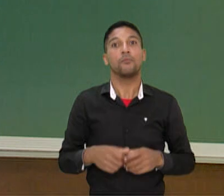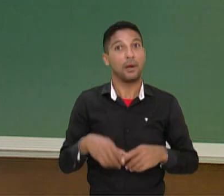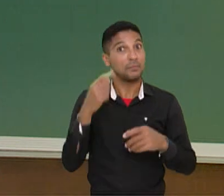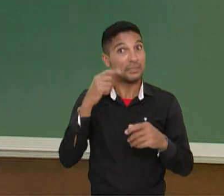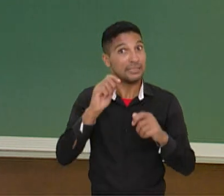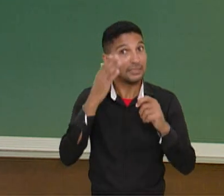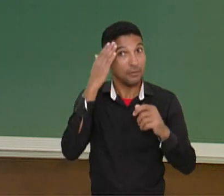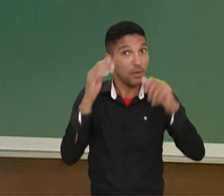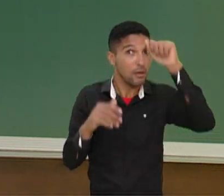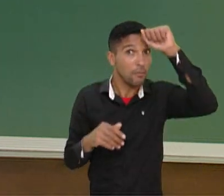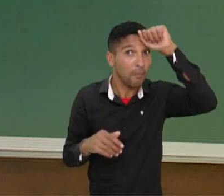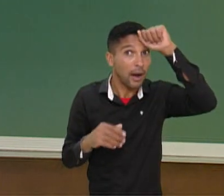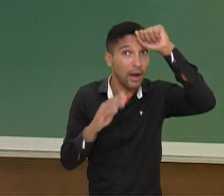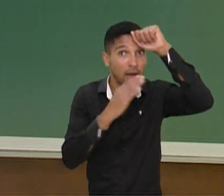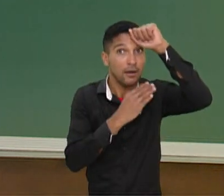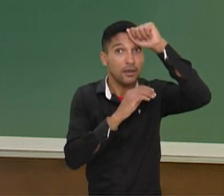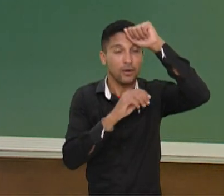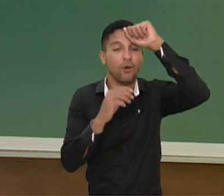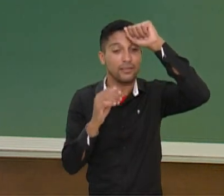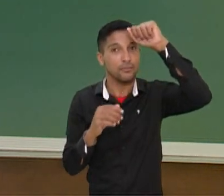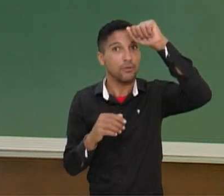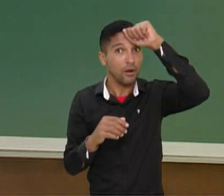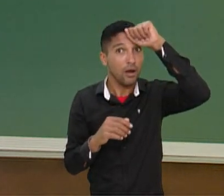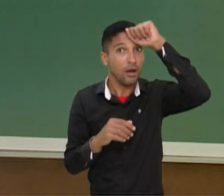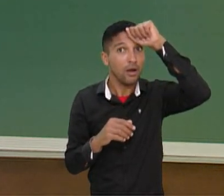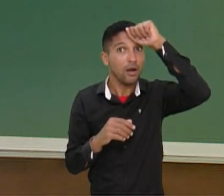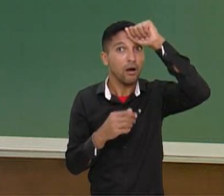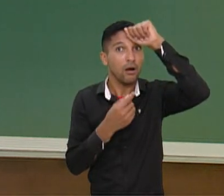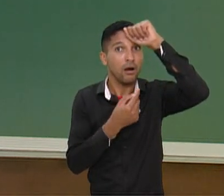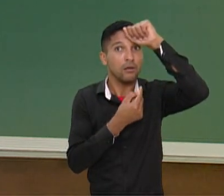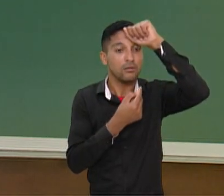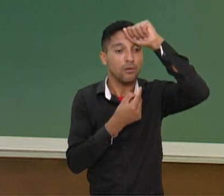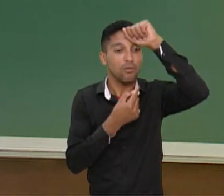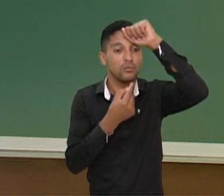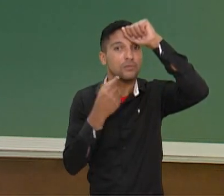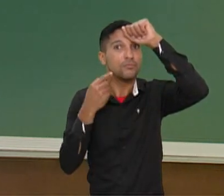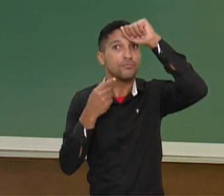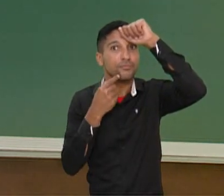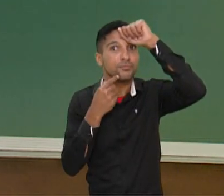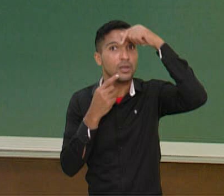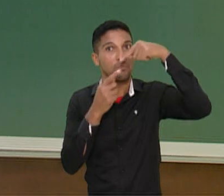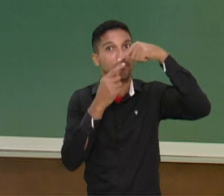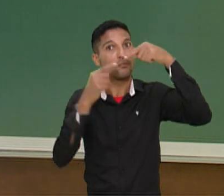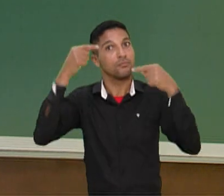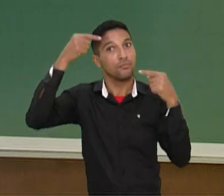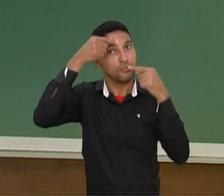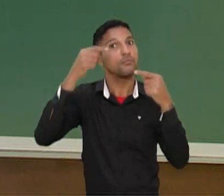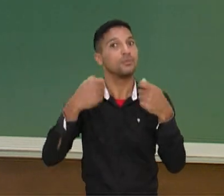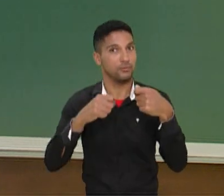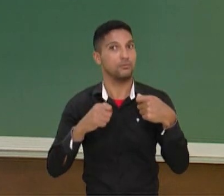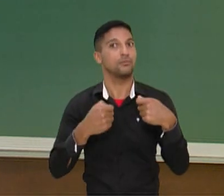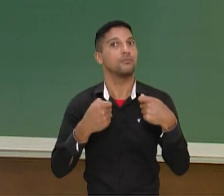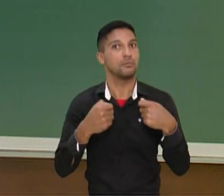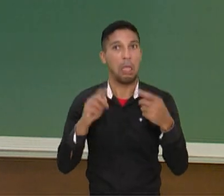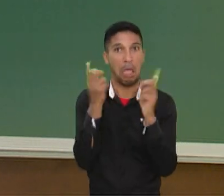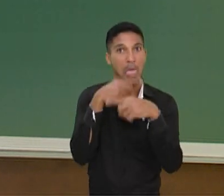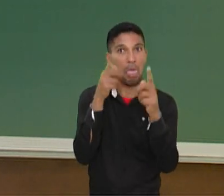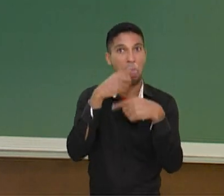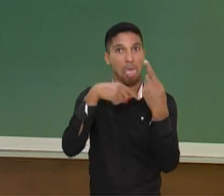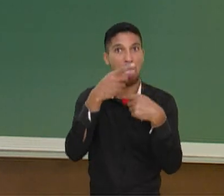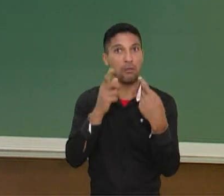tem, de um vértice ao outro. Então, eu tenho 3 triângulos. Então, cada um desses triângulos somos 180. Então, nesse